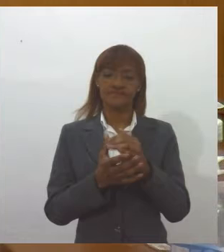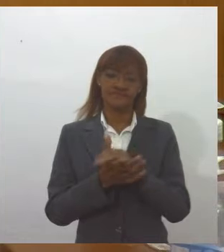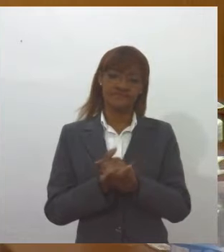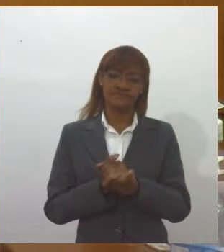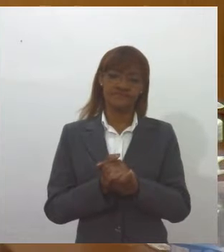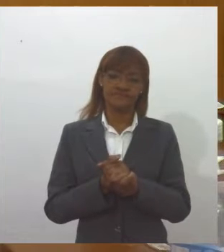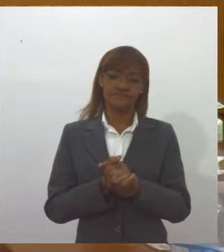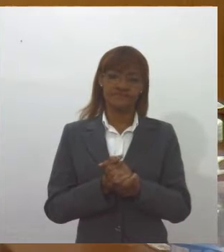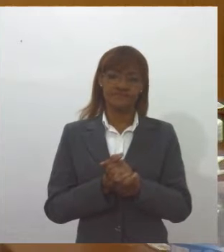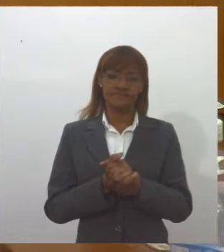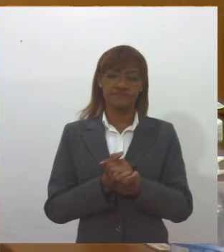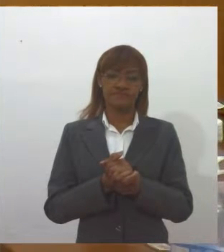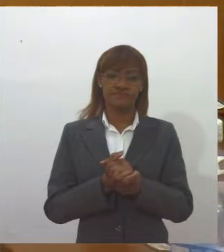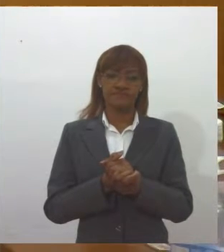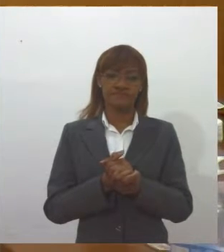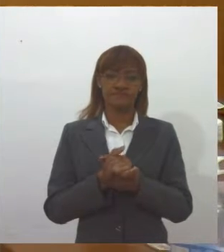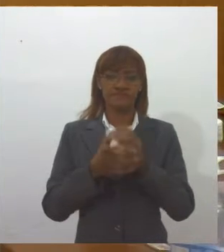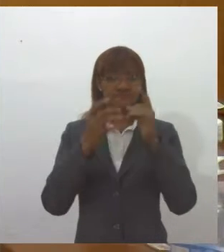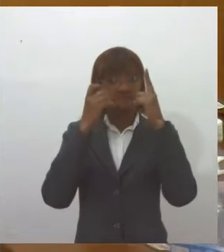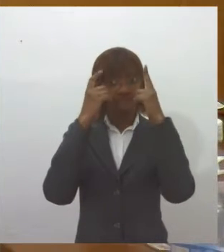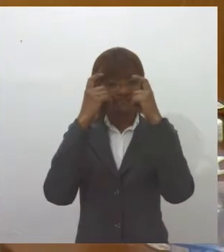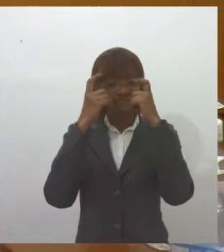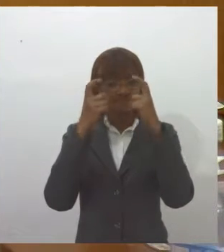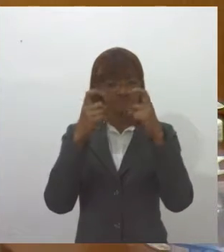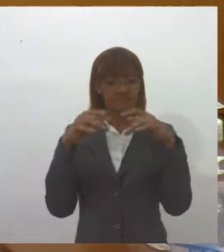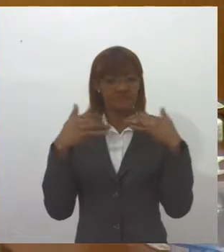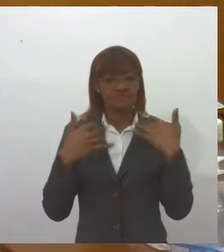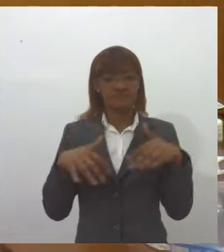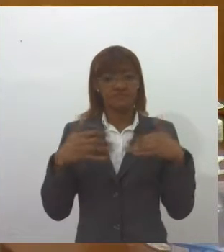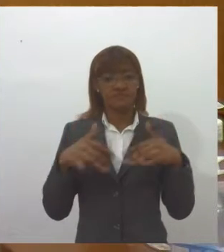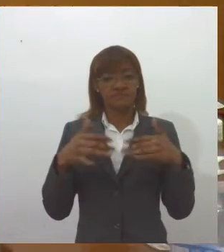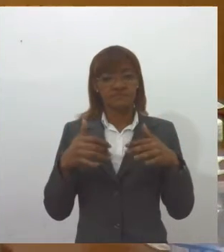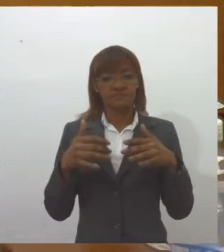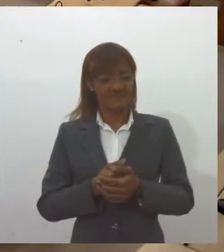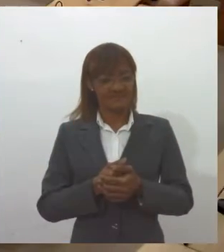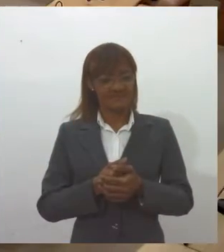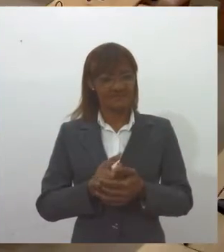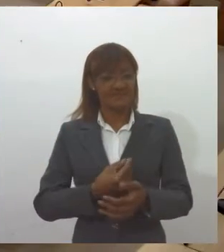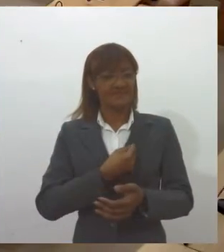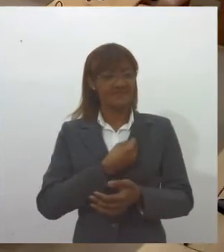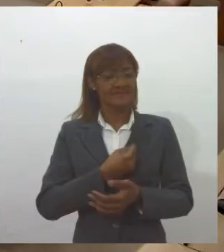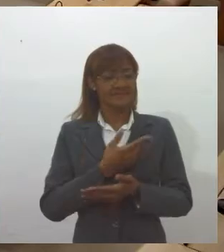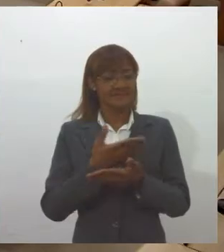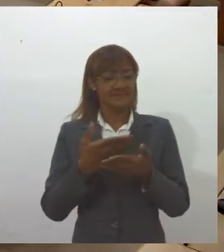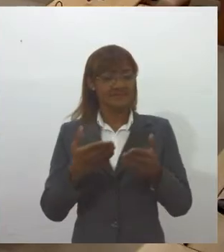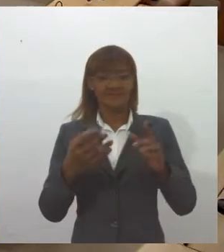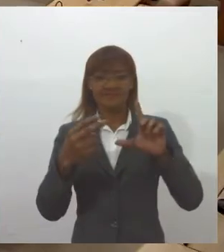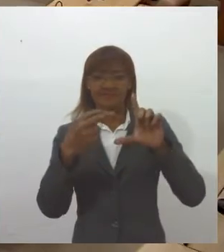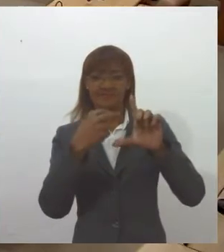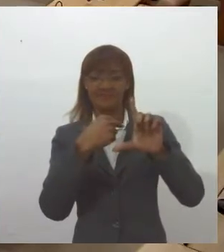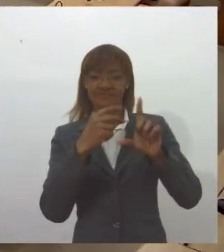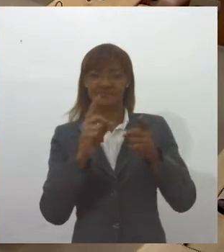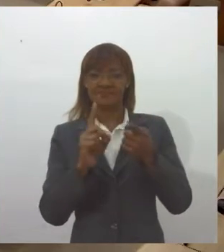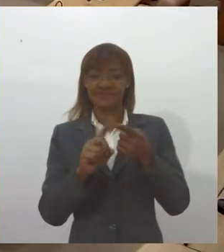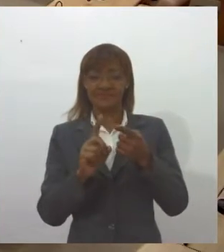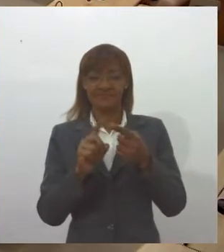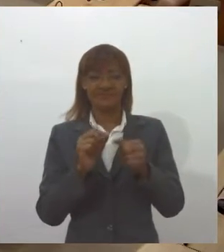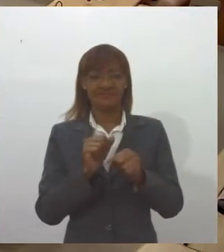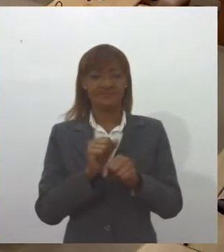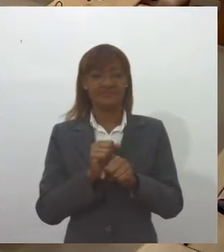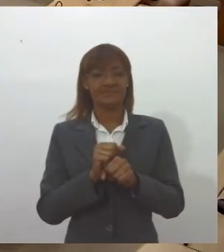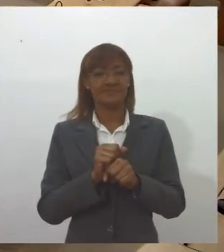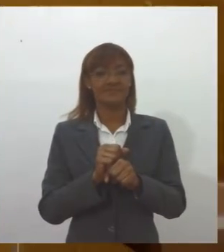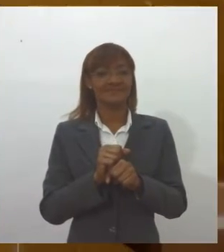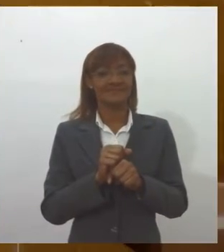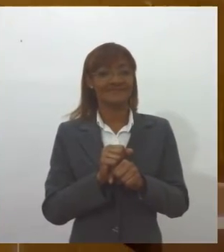A violência afeta de diversas maneiras os grupos mais vulneráveis da população brasileira. Já a deputada Gorete Reis, do PSD, falou sobre